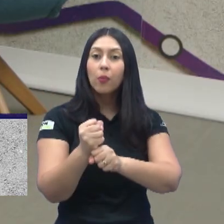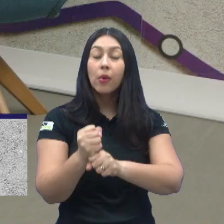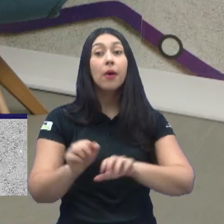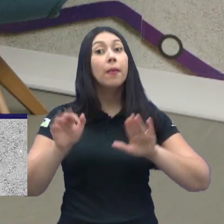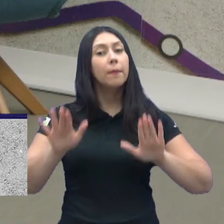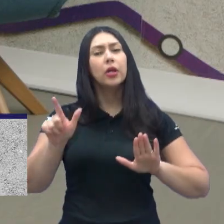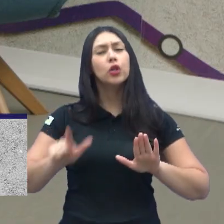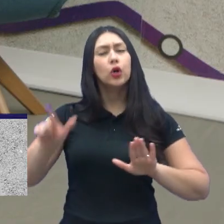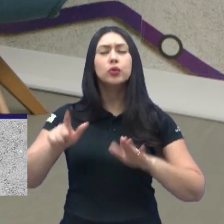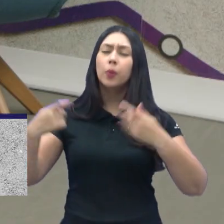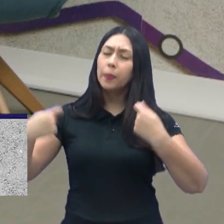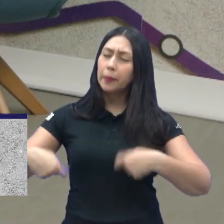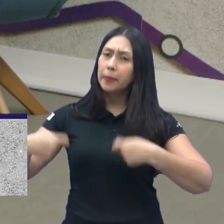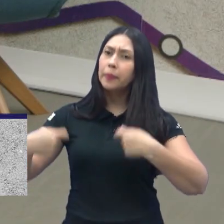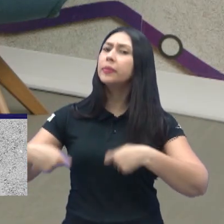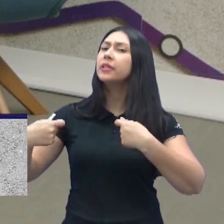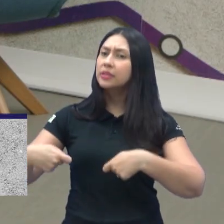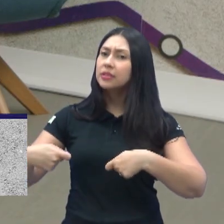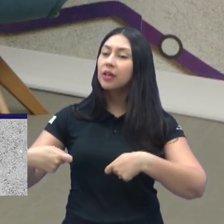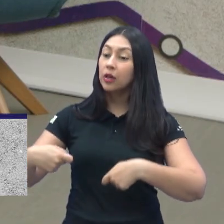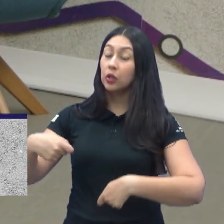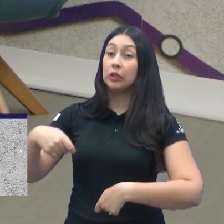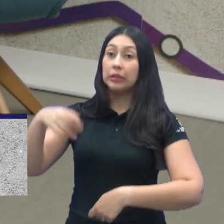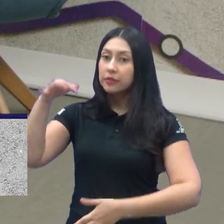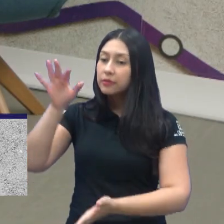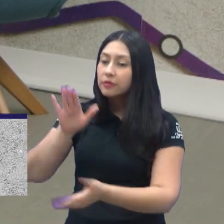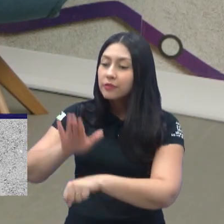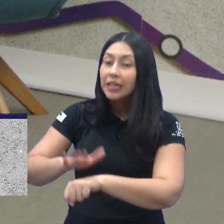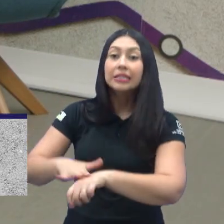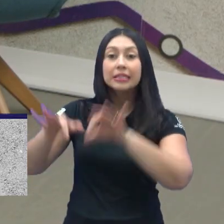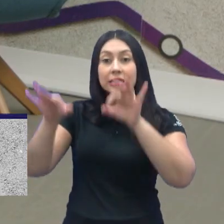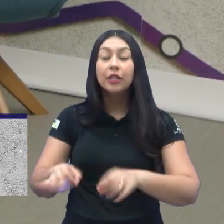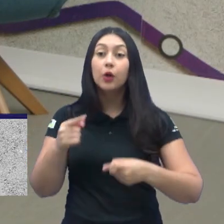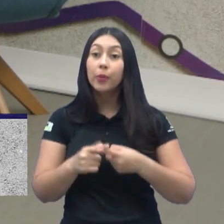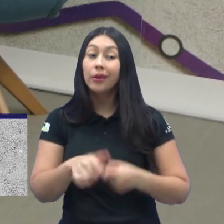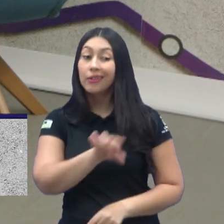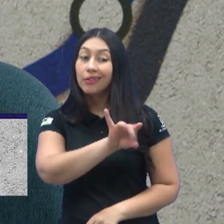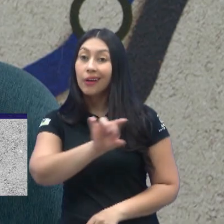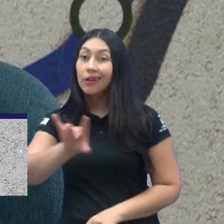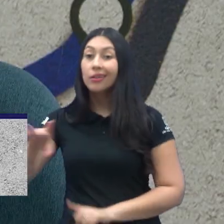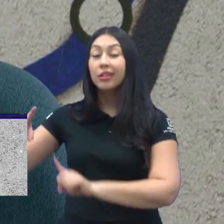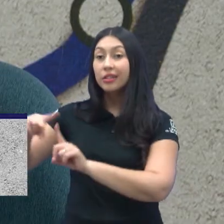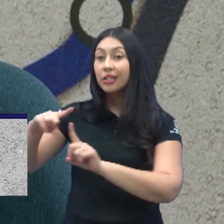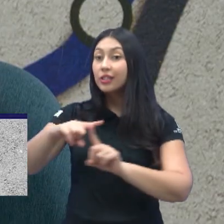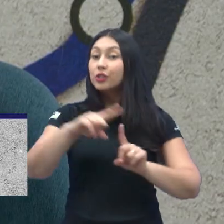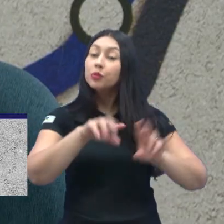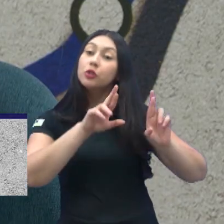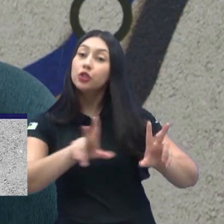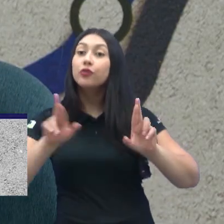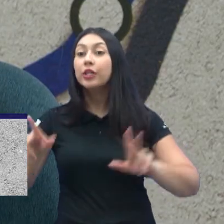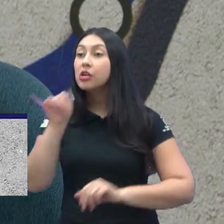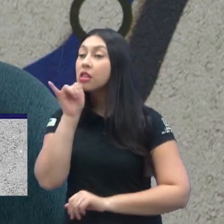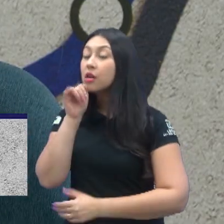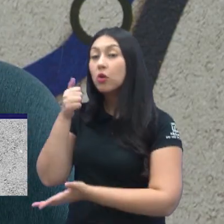é necessário que você faça da maneira correta, como eu disse, porque cada tipo tem uma filiação. Né? Assim como o CLT,